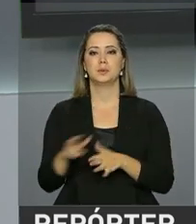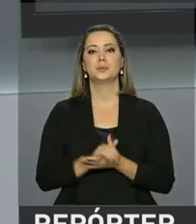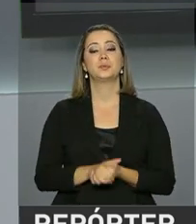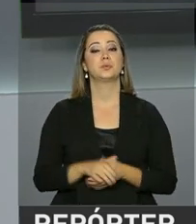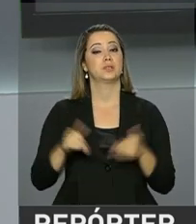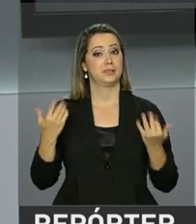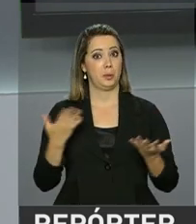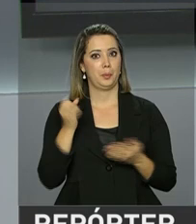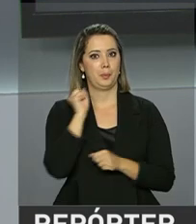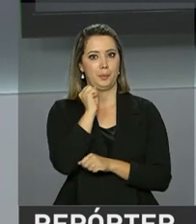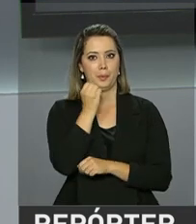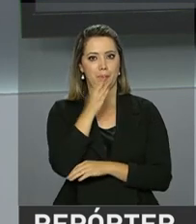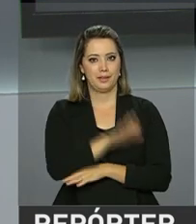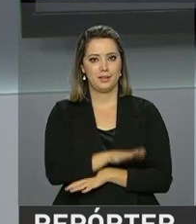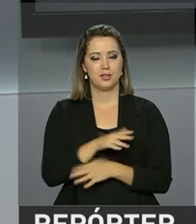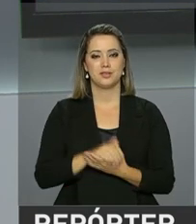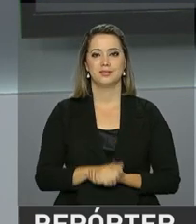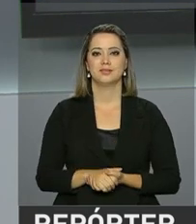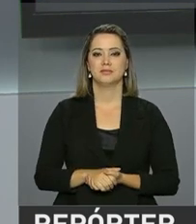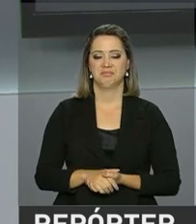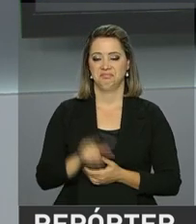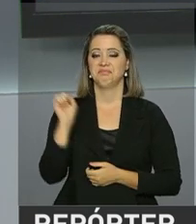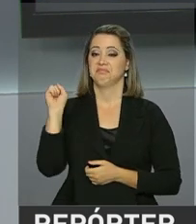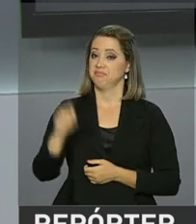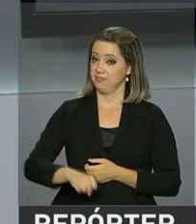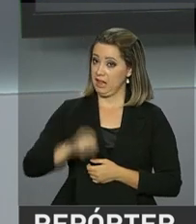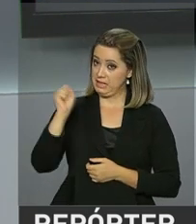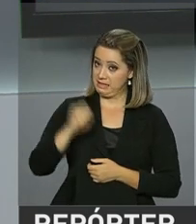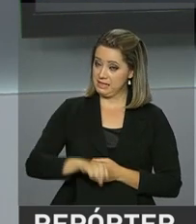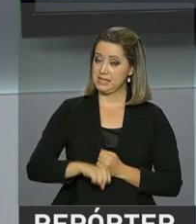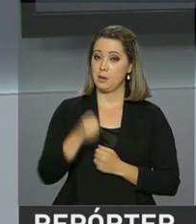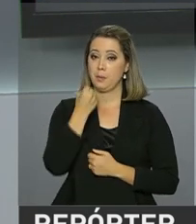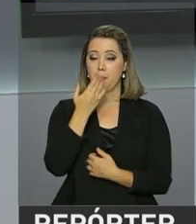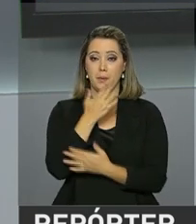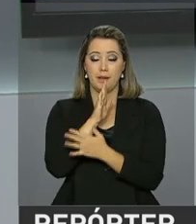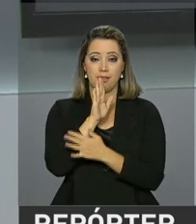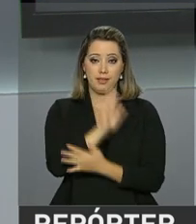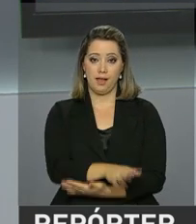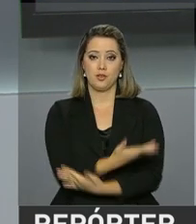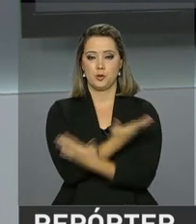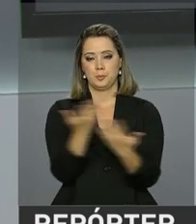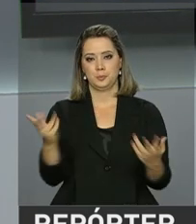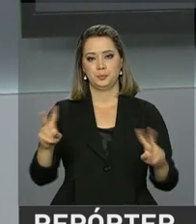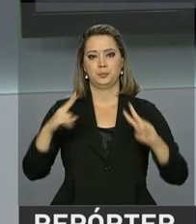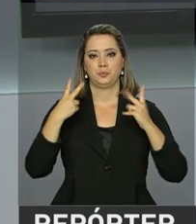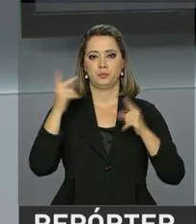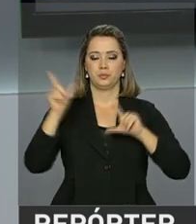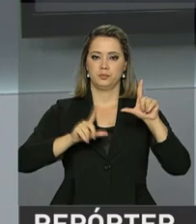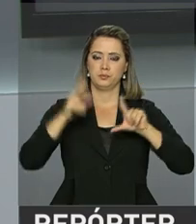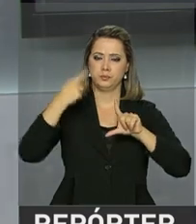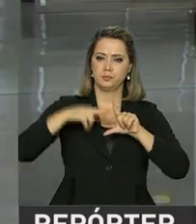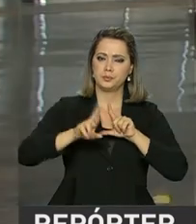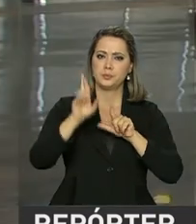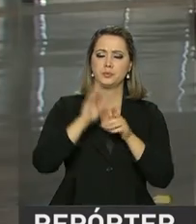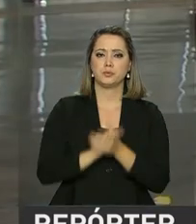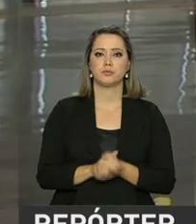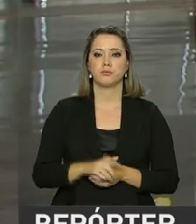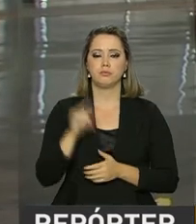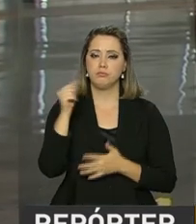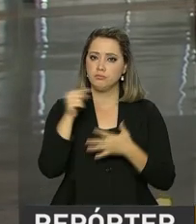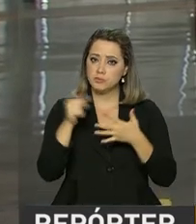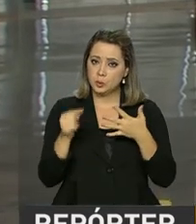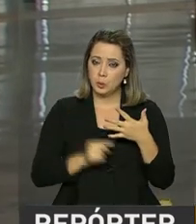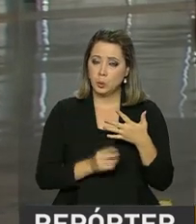isso Paulo Boa tarde é isso mesmo Roberto Boa tarde Boa tarde a todos que nos assistem na TV NBR como são alguns